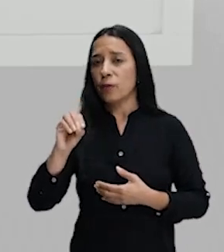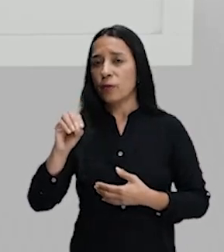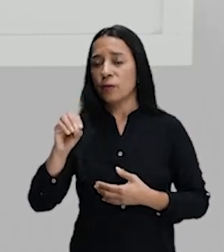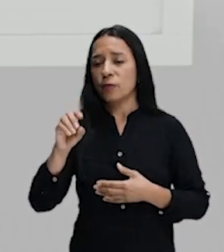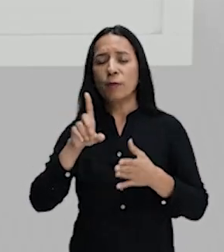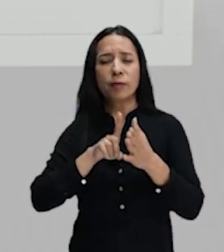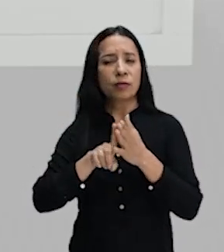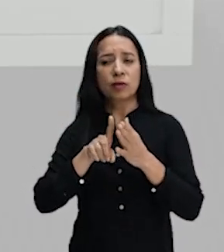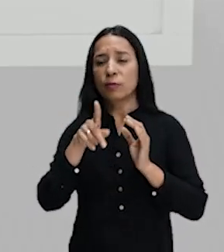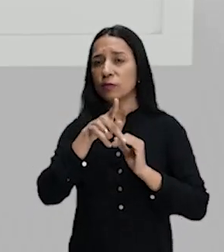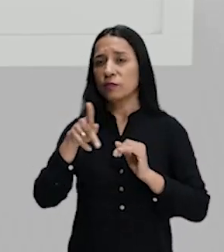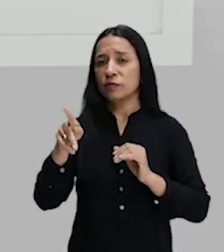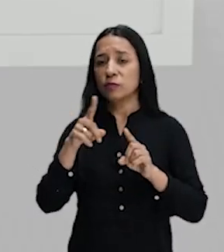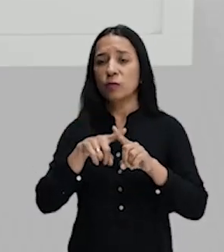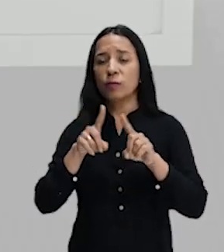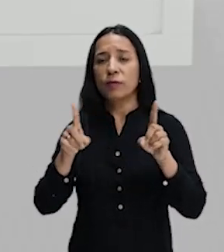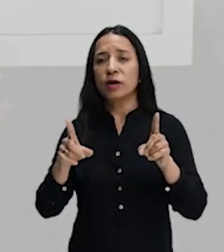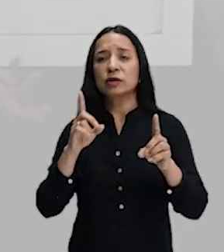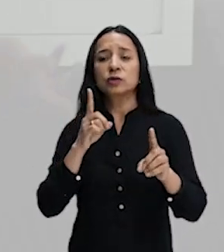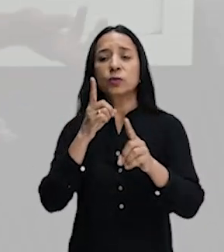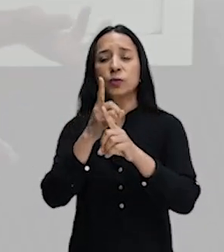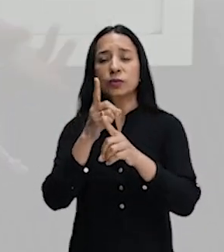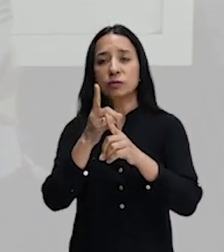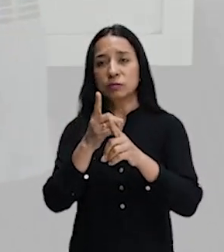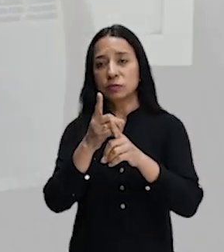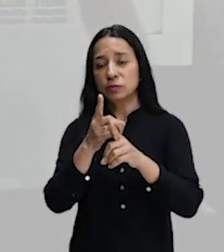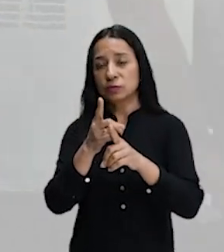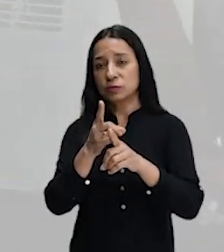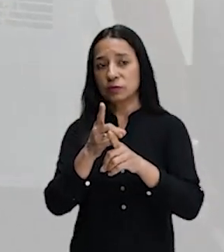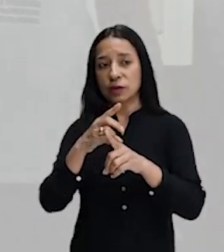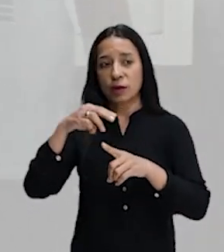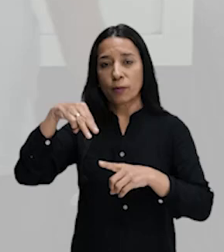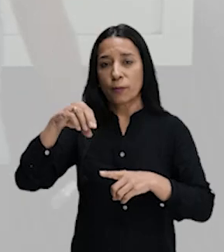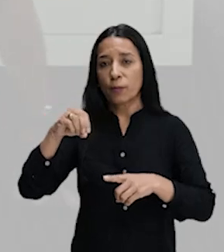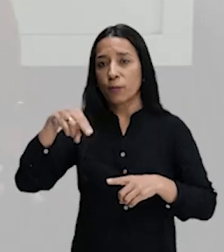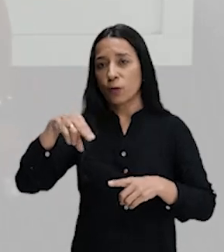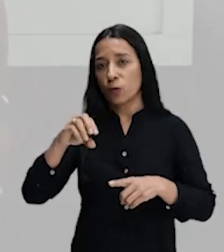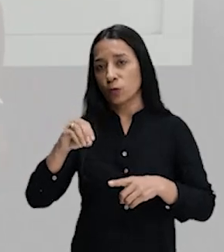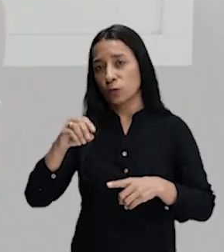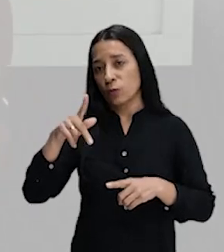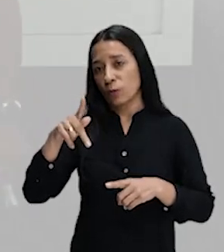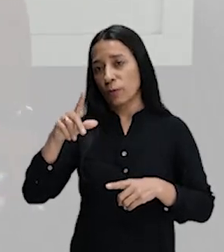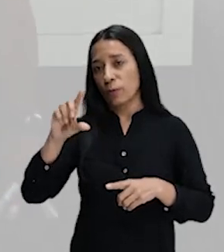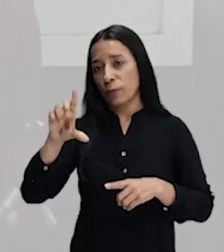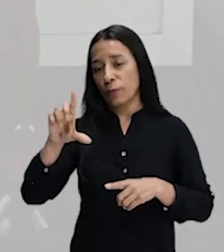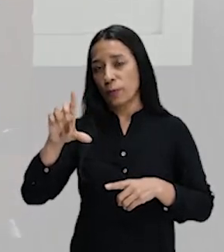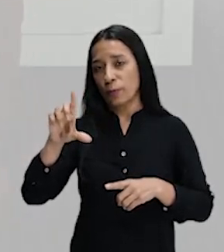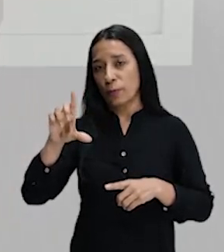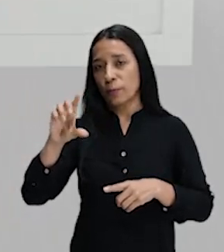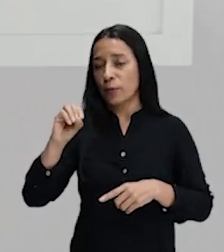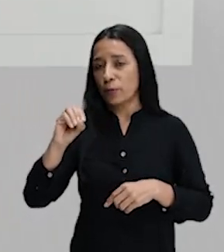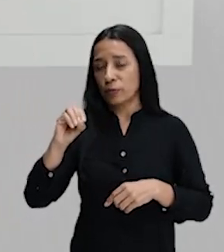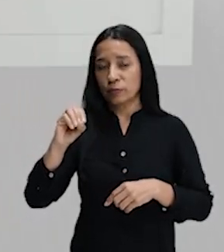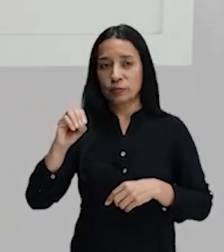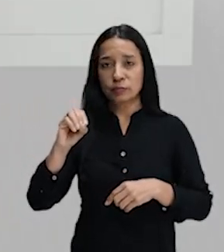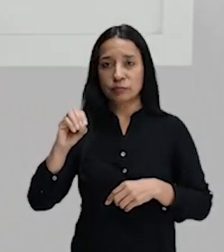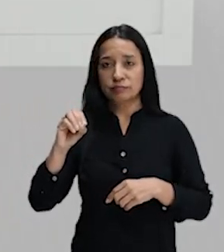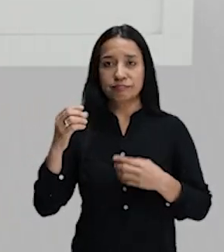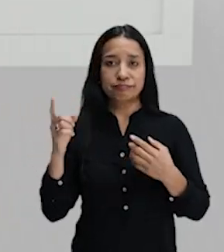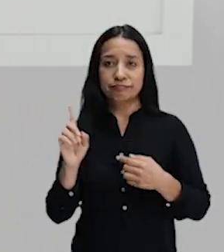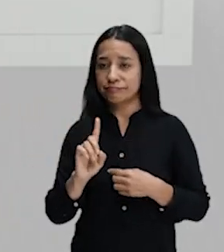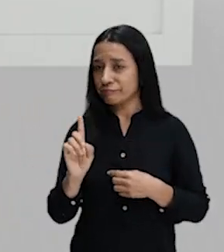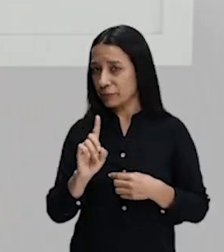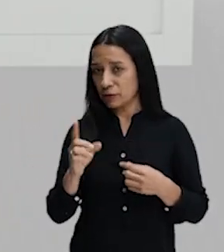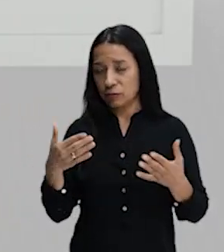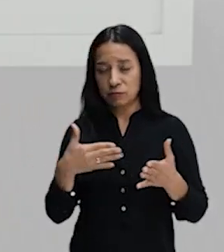a gente consegue encontrar um monopolo, né, aí na natureza? Até agora não. Certo? Talvez